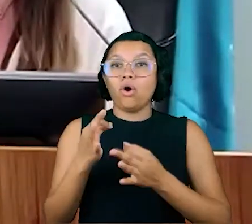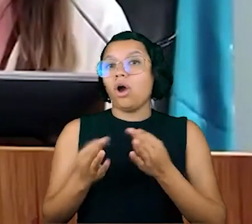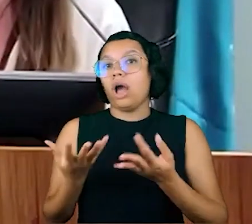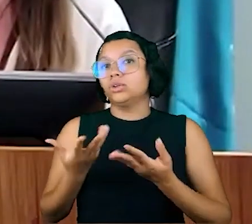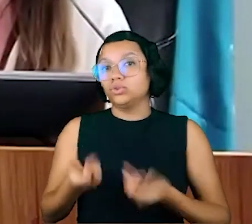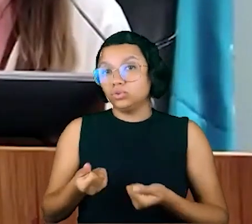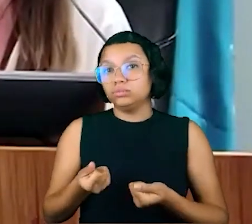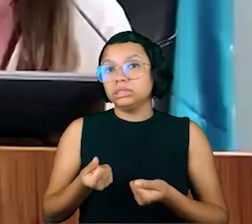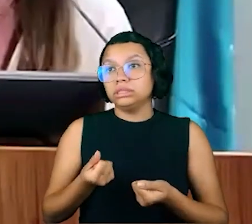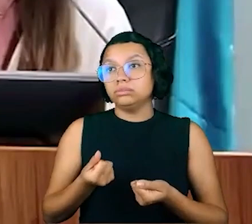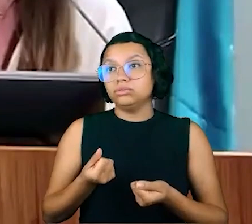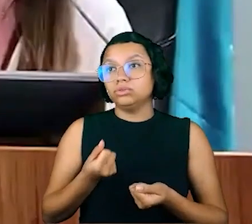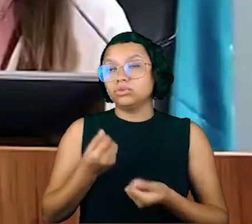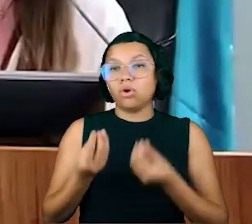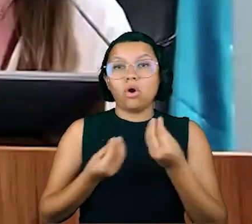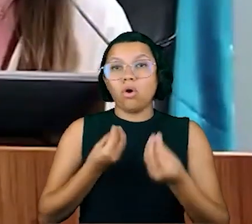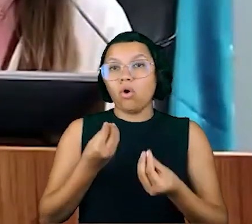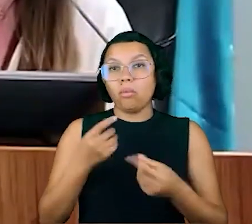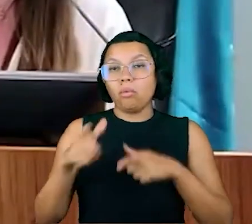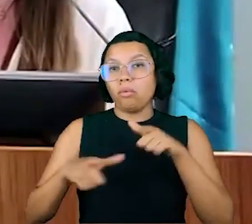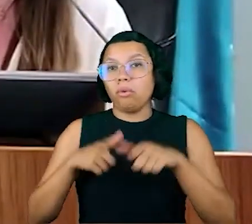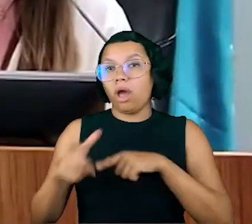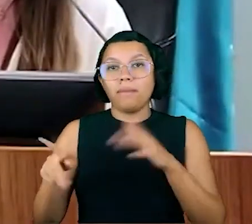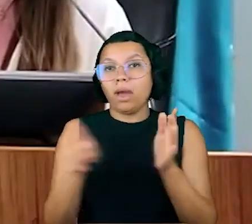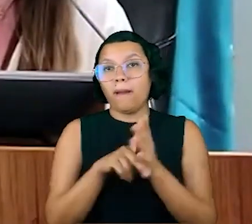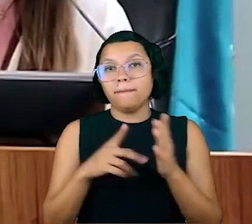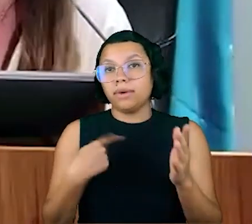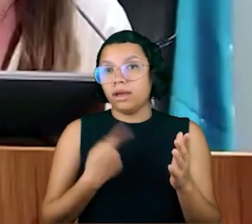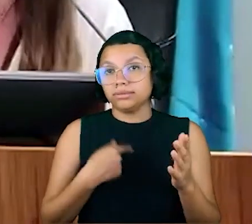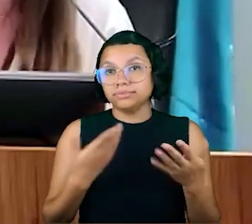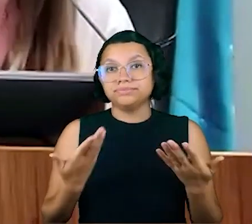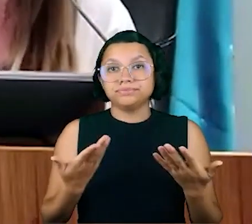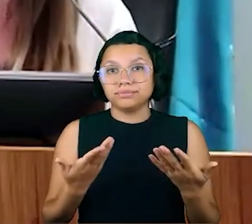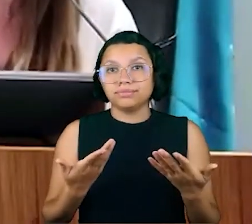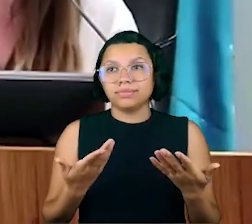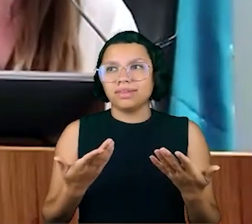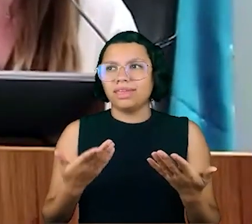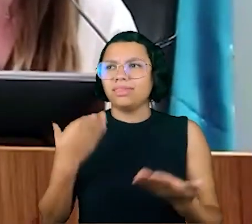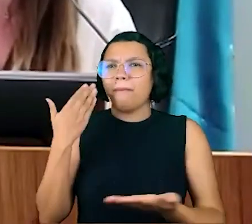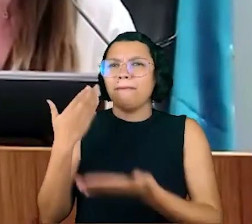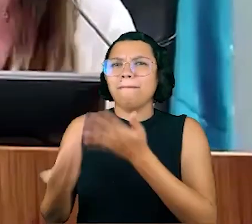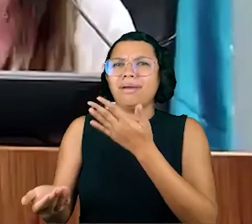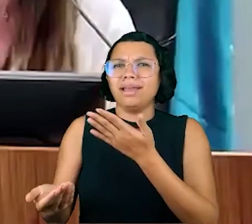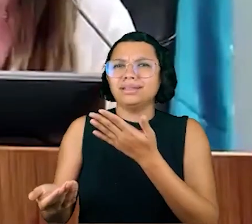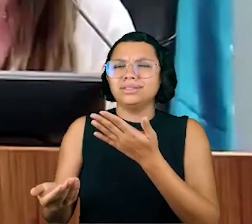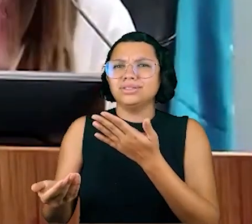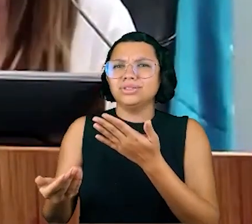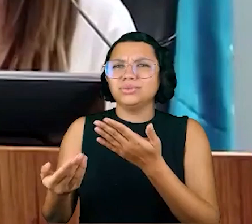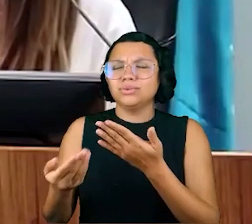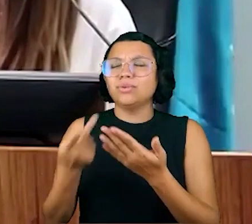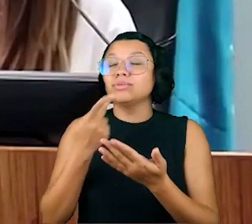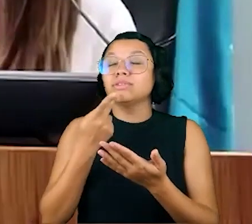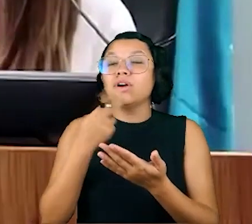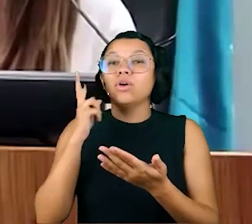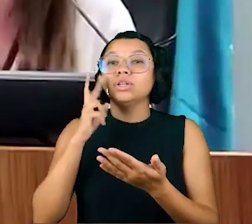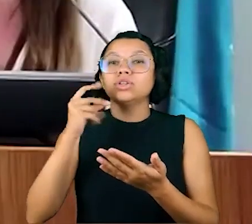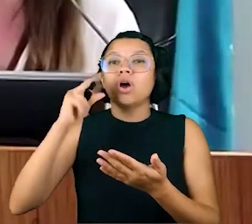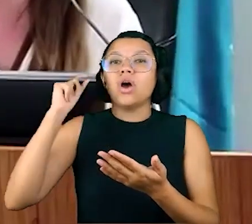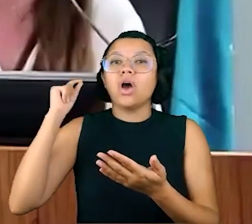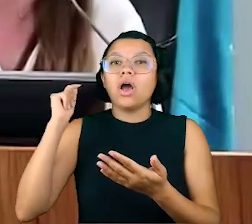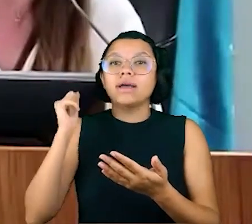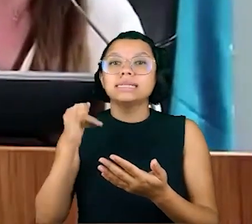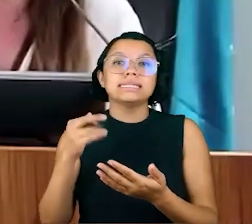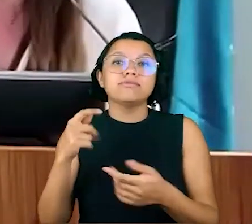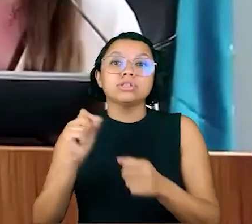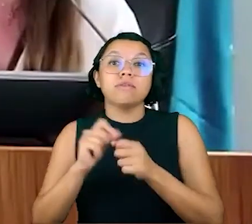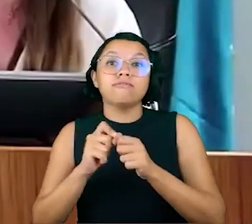judiciário, assumimos isso como uma tarefa nossa. É tão elo perdido que isso aí me lembrou aquela história de antigamente, né? Se você não fizer